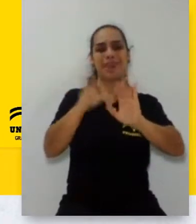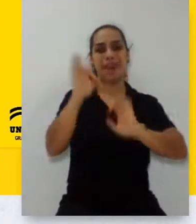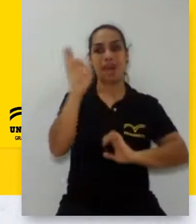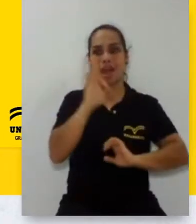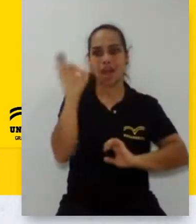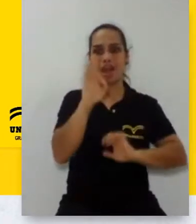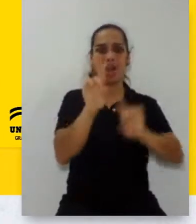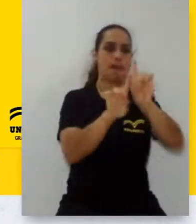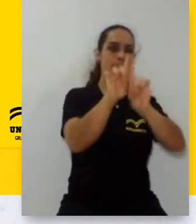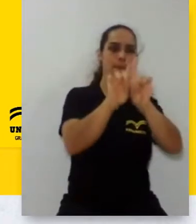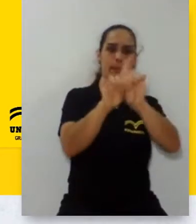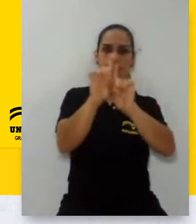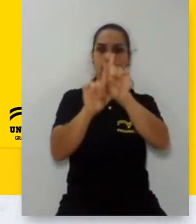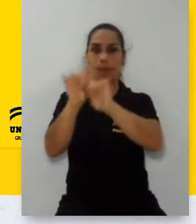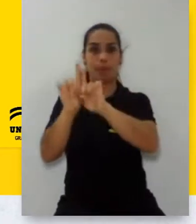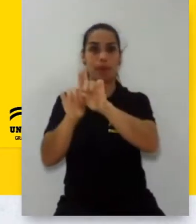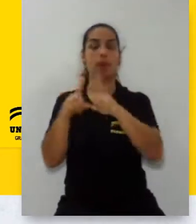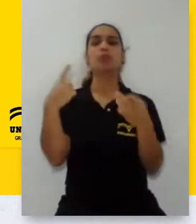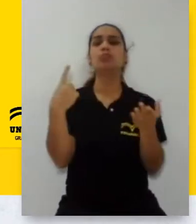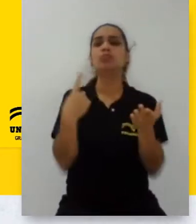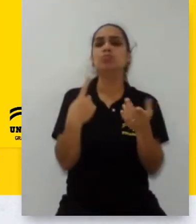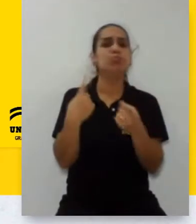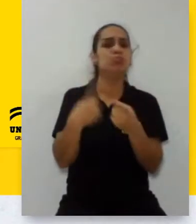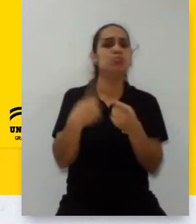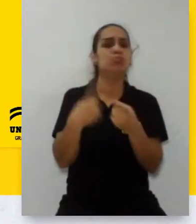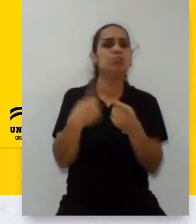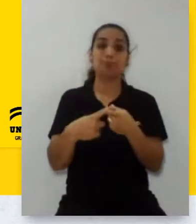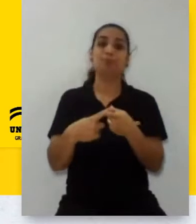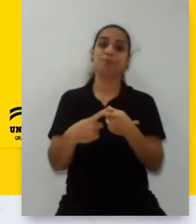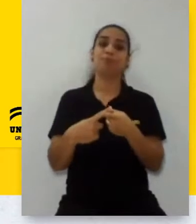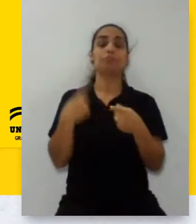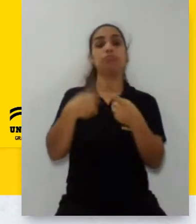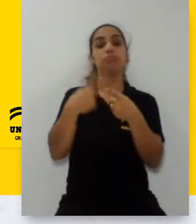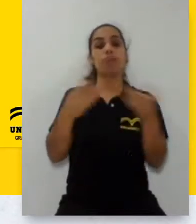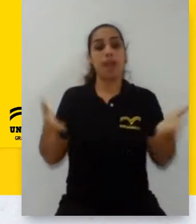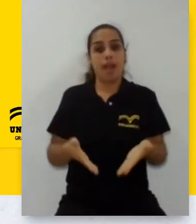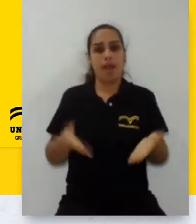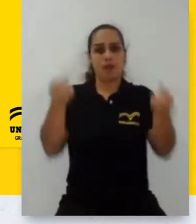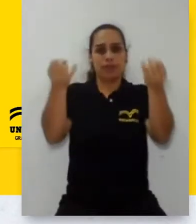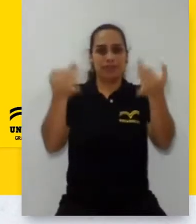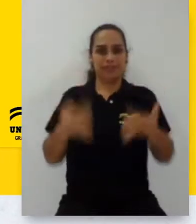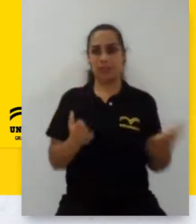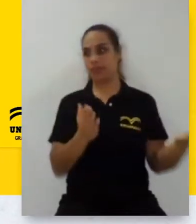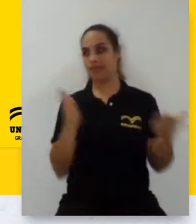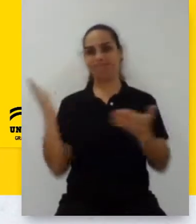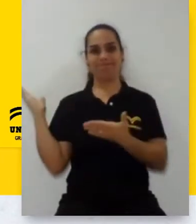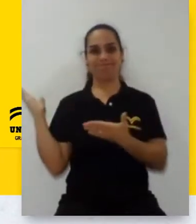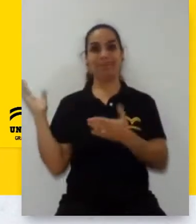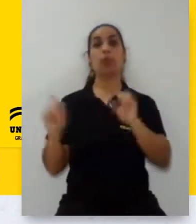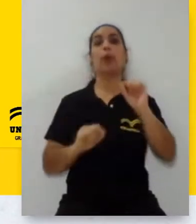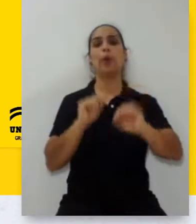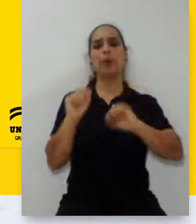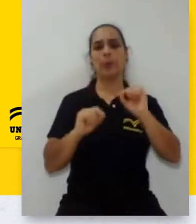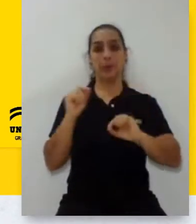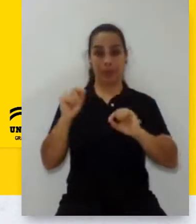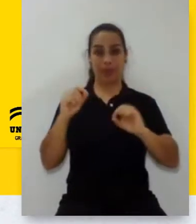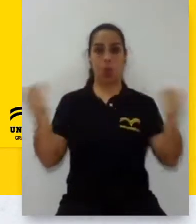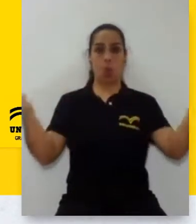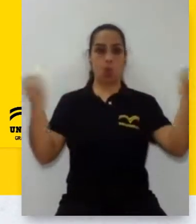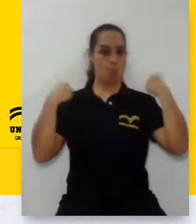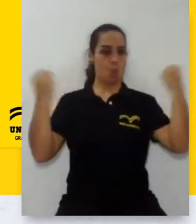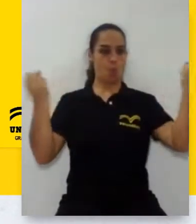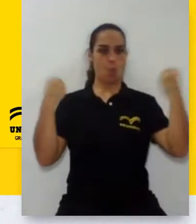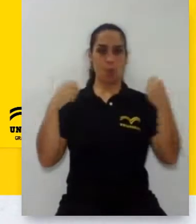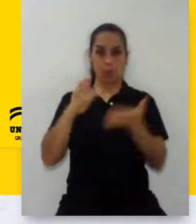morte, certo? E eu coloco aqui para vocês que a inatividade física é o quarto maior fator de risco